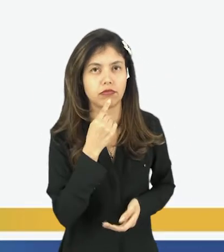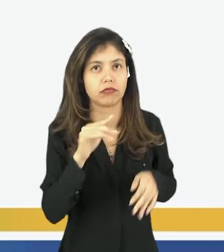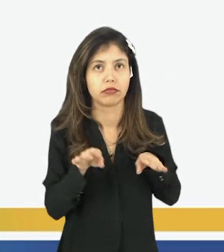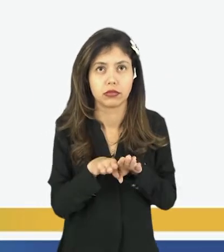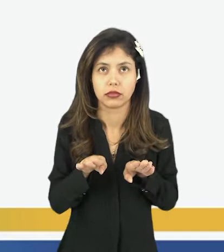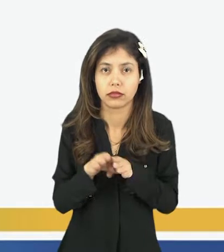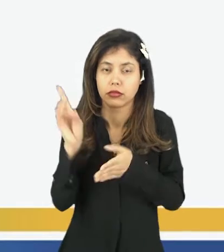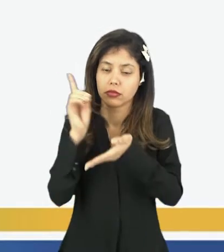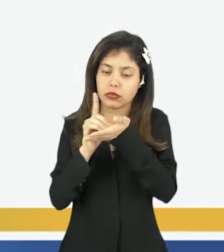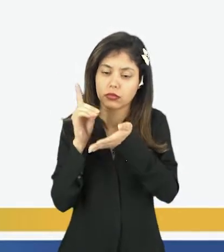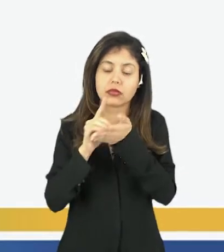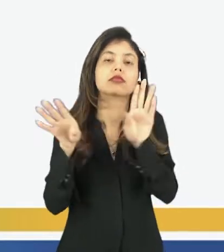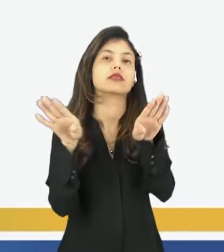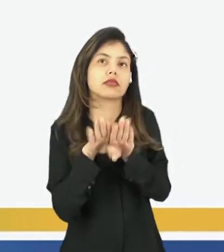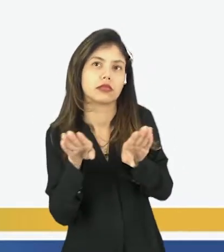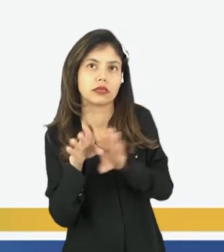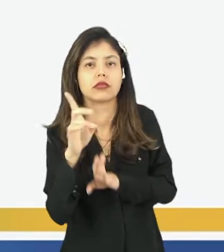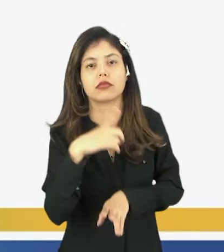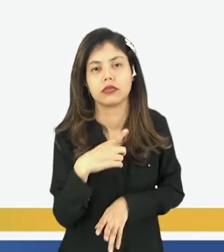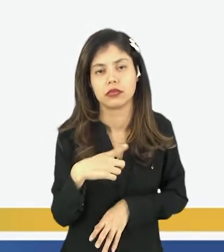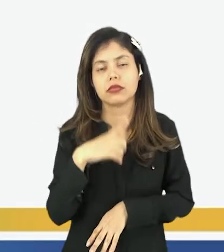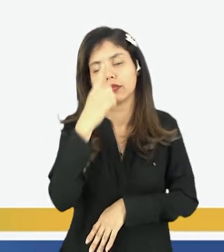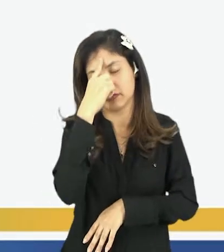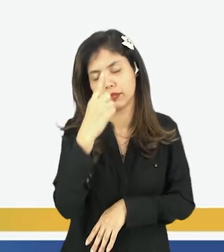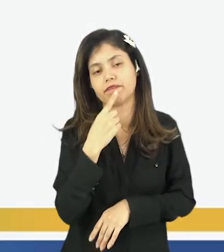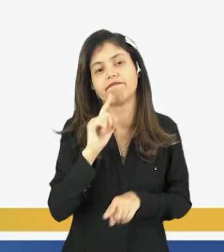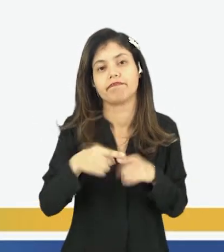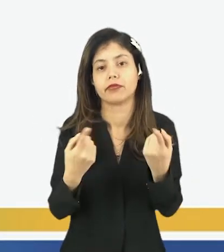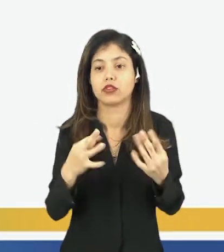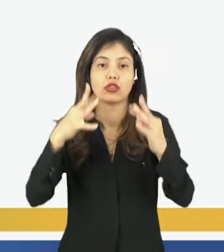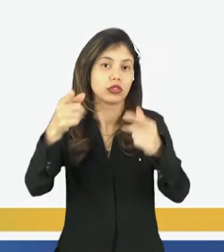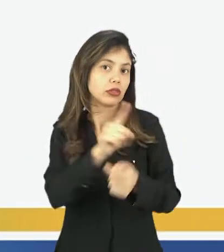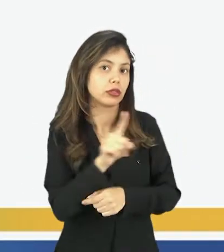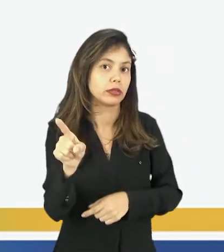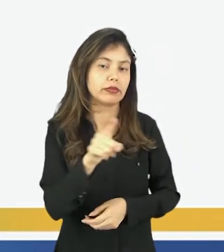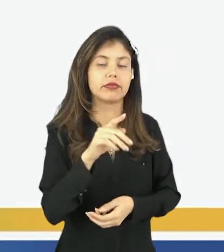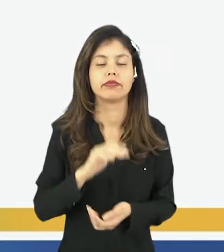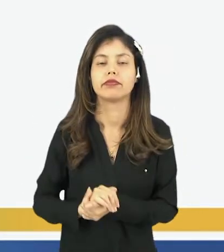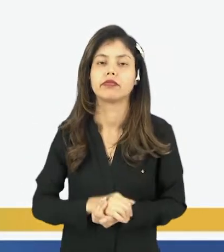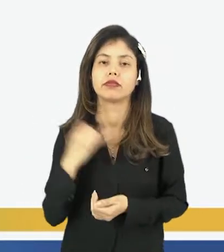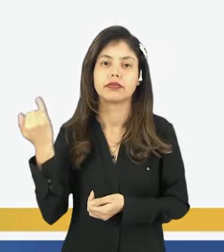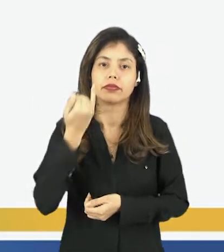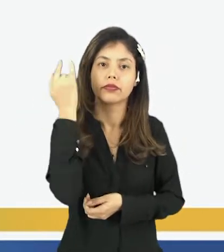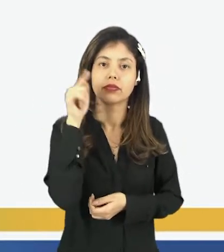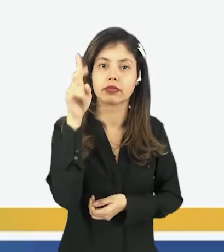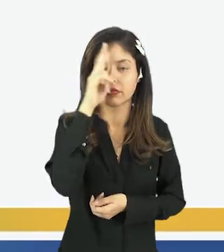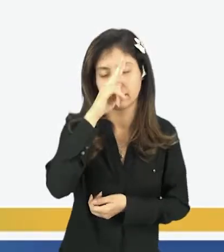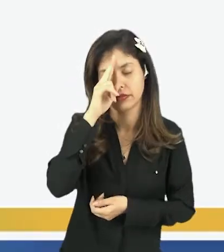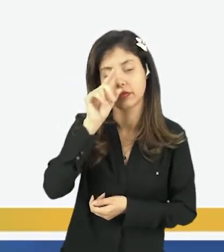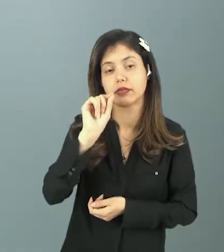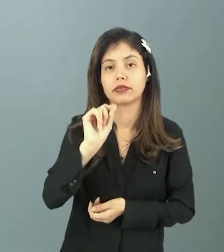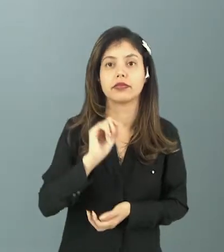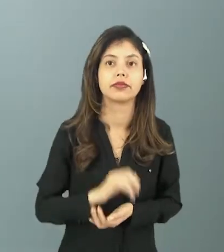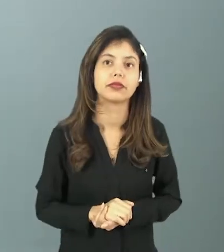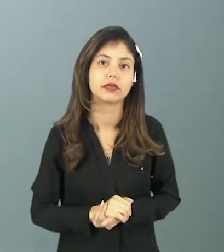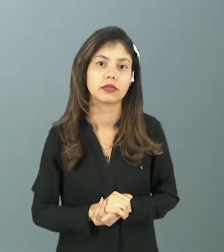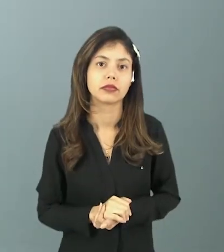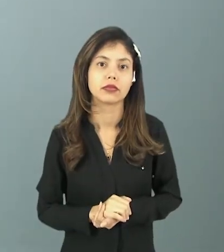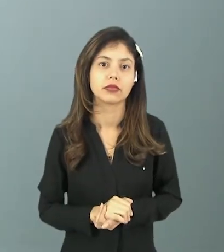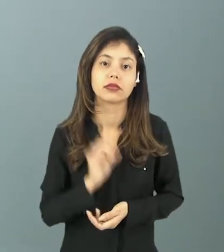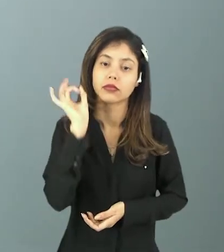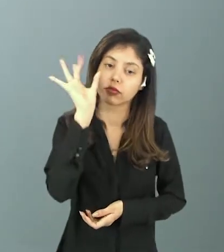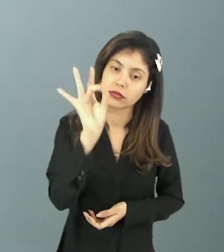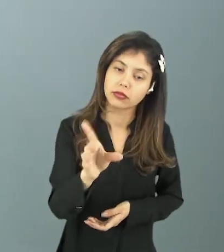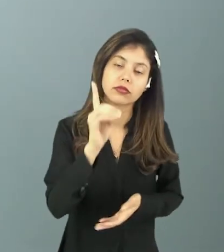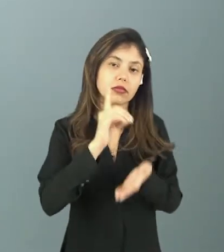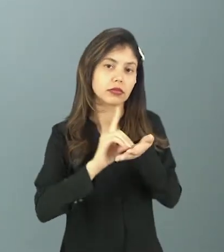Tem dicionários que podem ter esses recursos também, mas nem todos, tá? Então é importante lembrar o seguinte, Cada